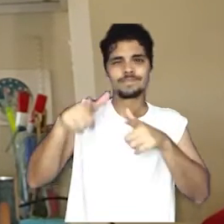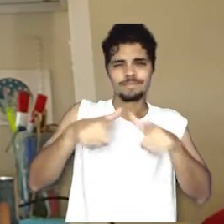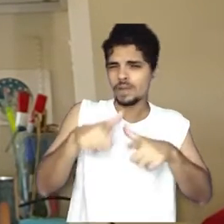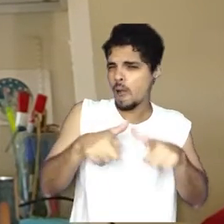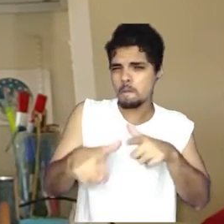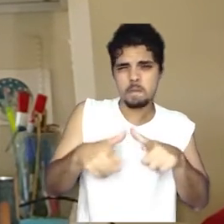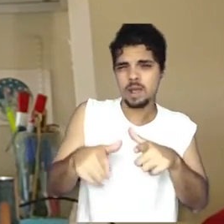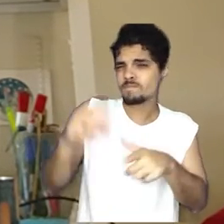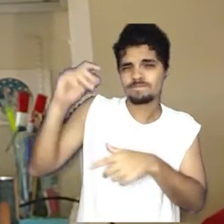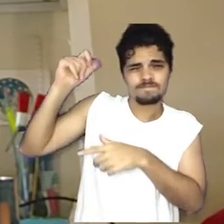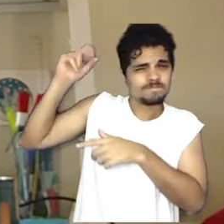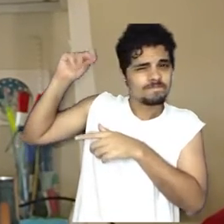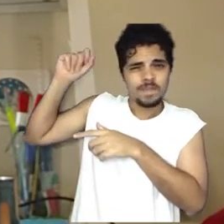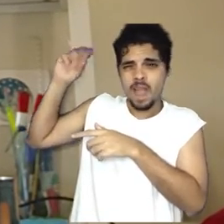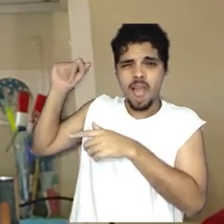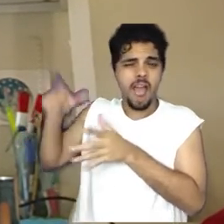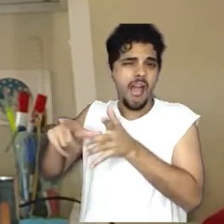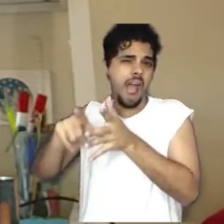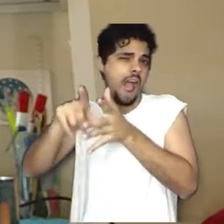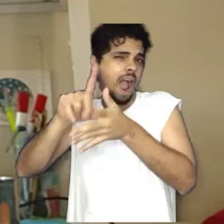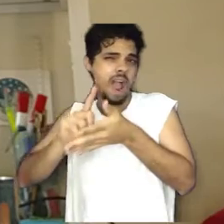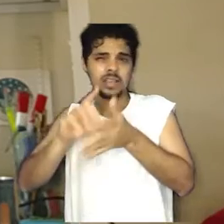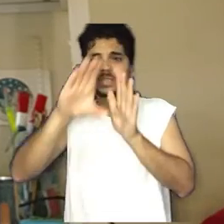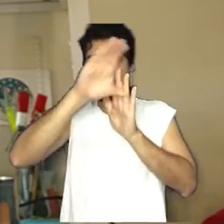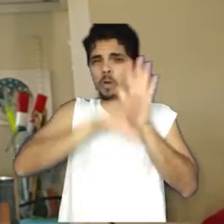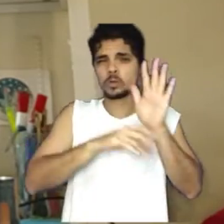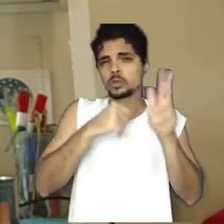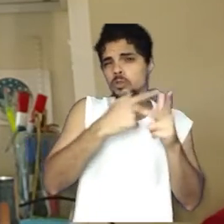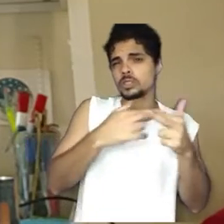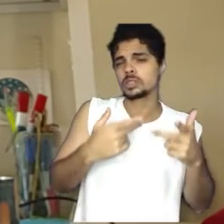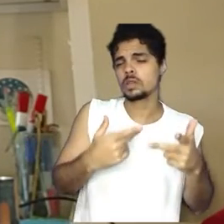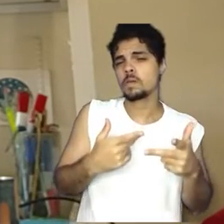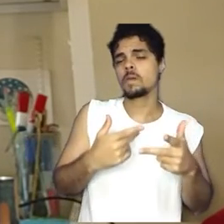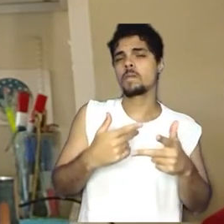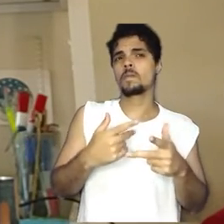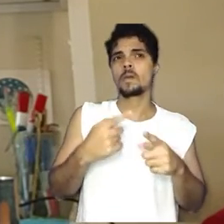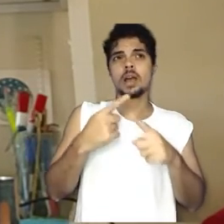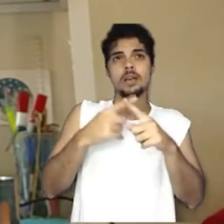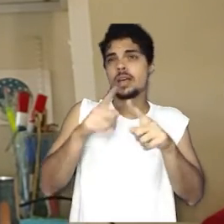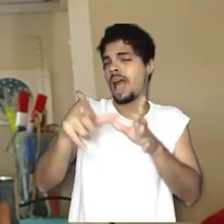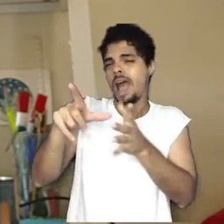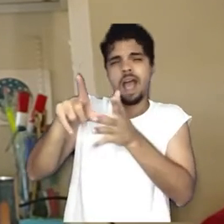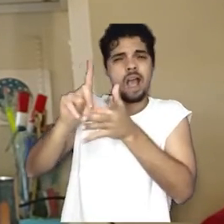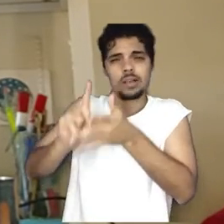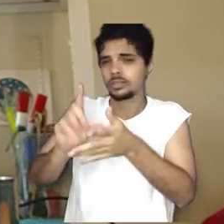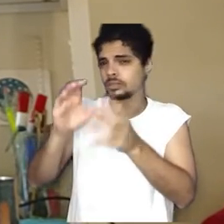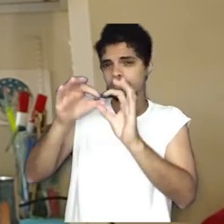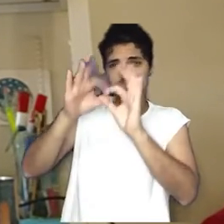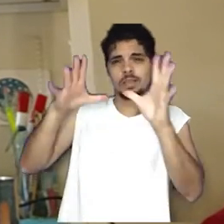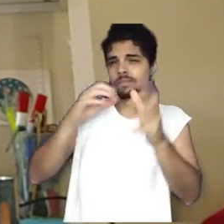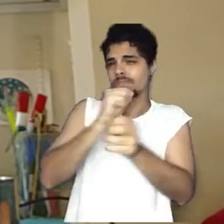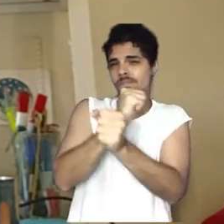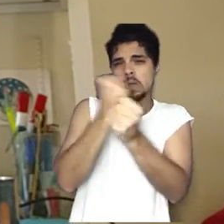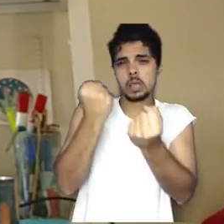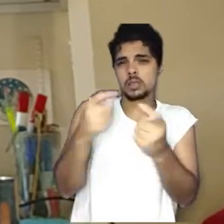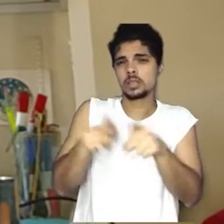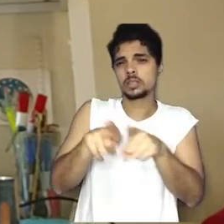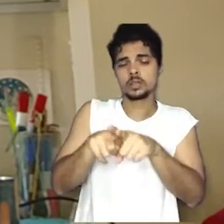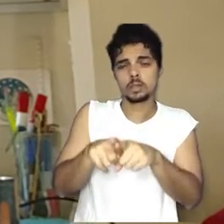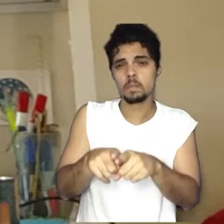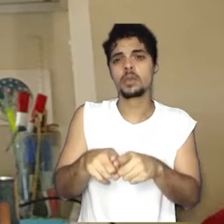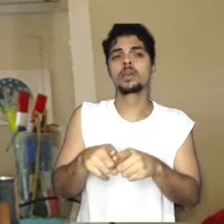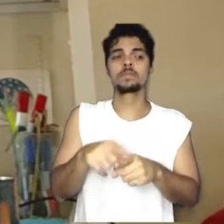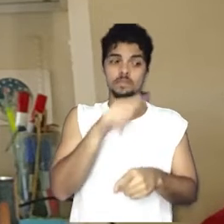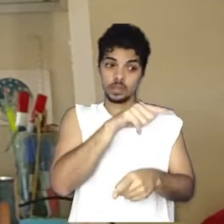cidadania muito antes da própria Constituição, muito antes da própria independência. E é um texto